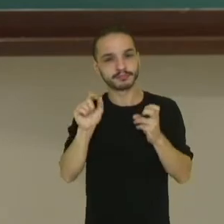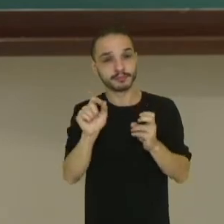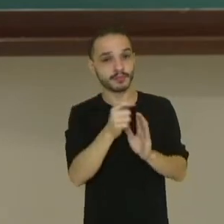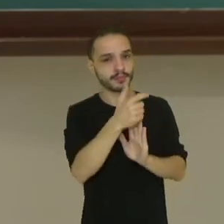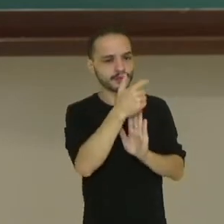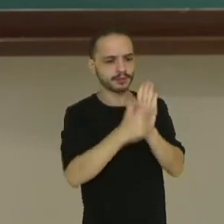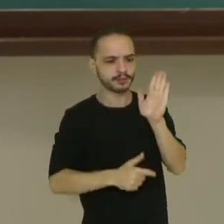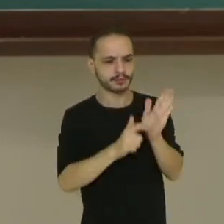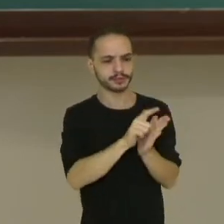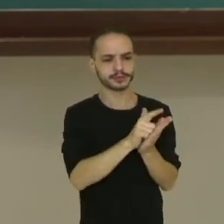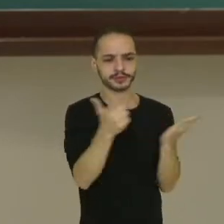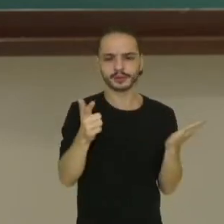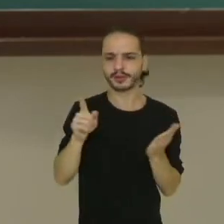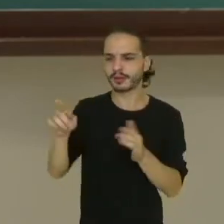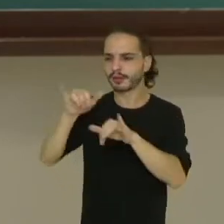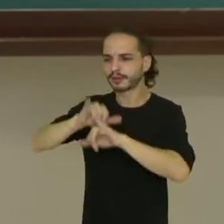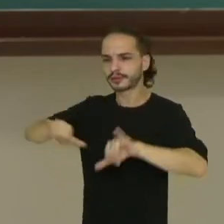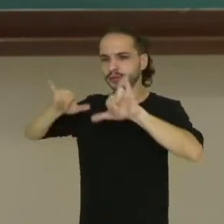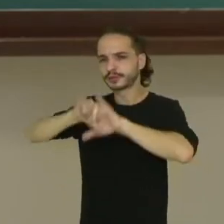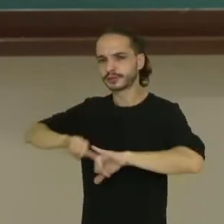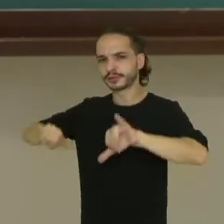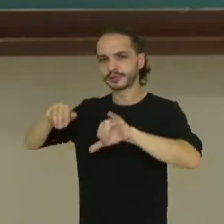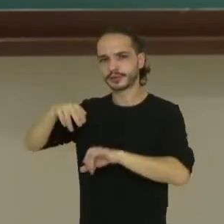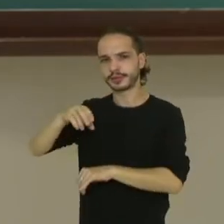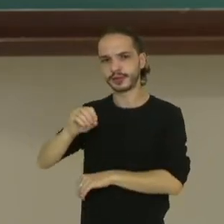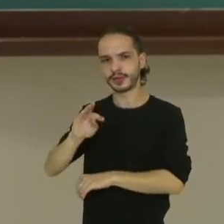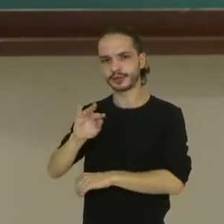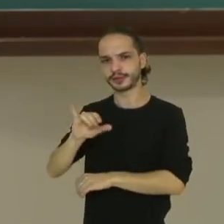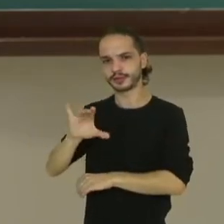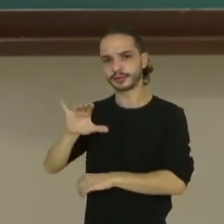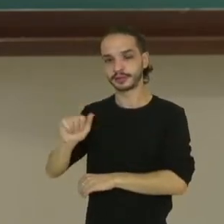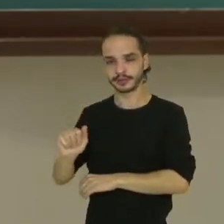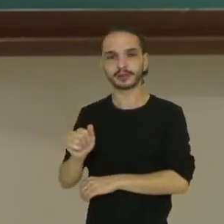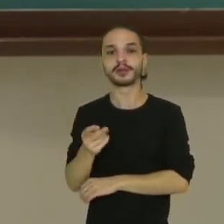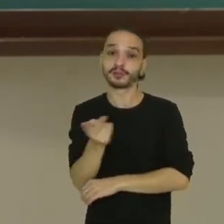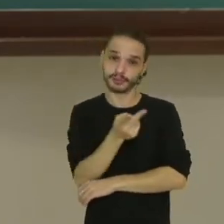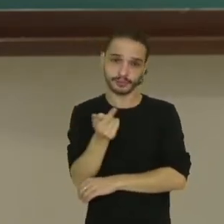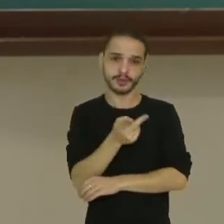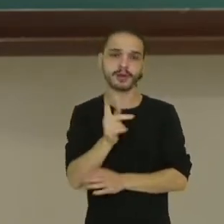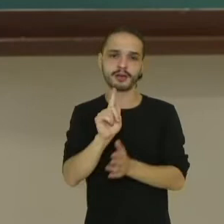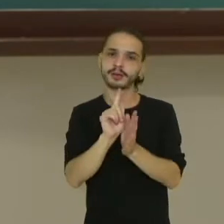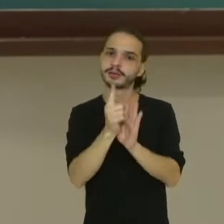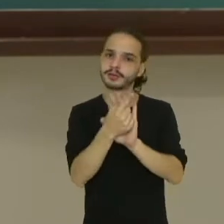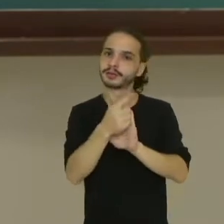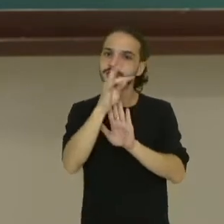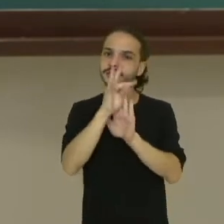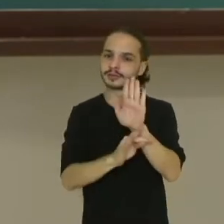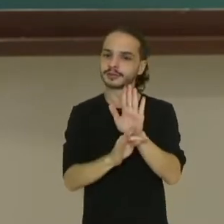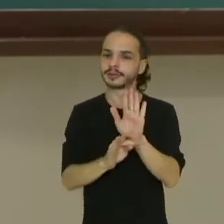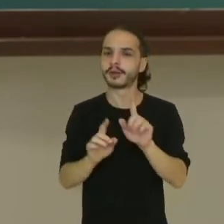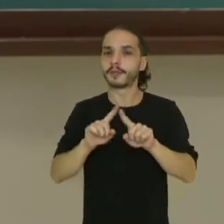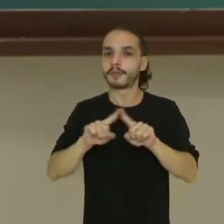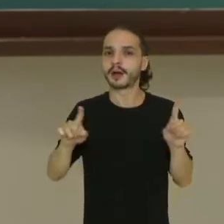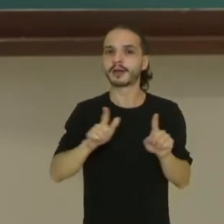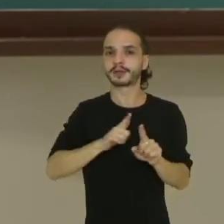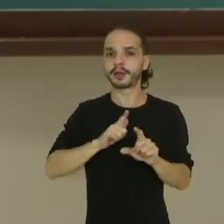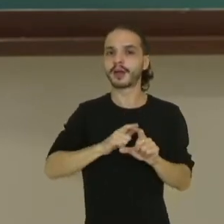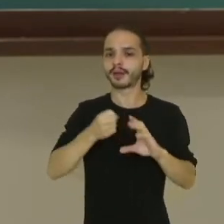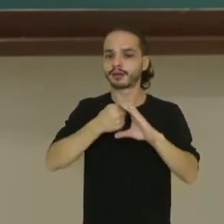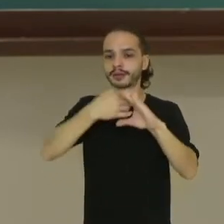e notícia? Tanto a reportagem quanto a notícia são gêneros textuais, porém apresentam